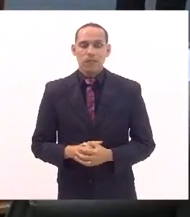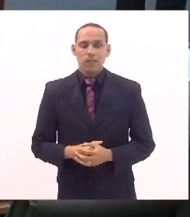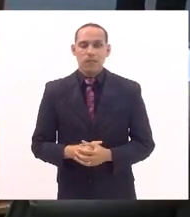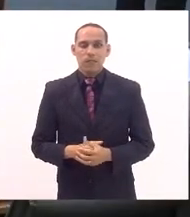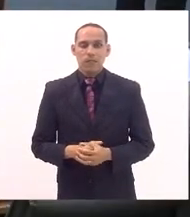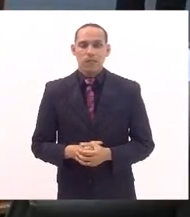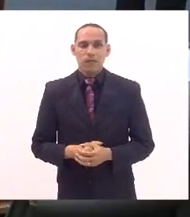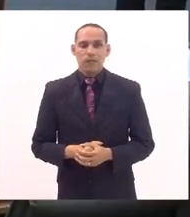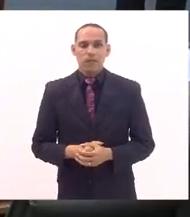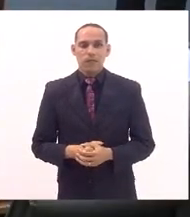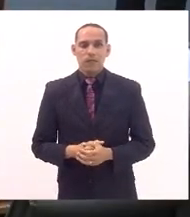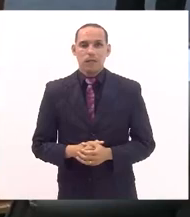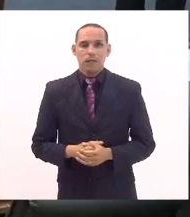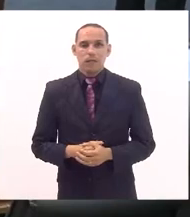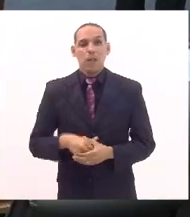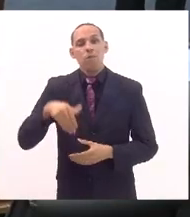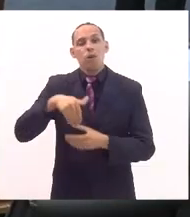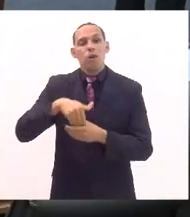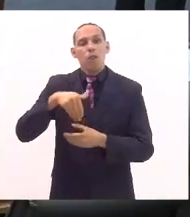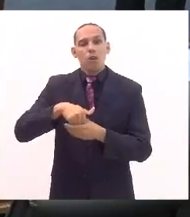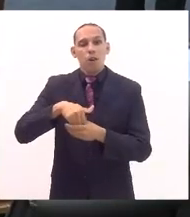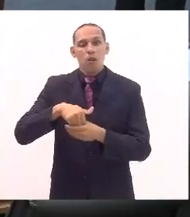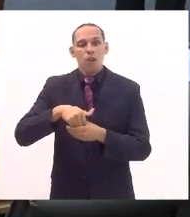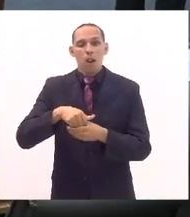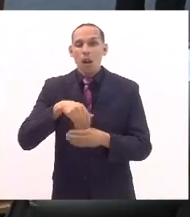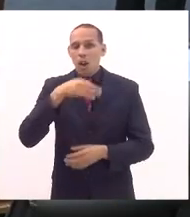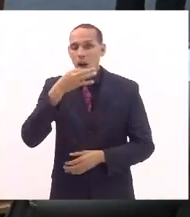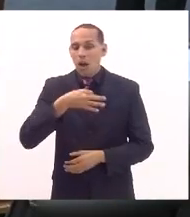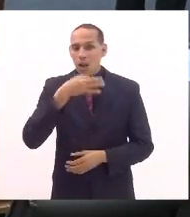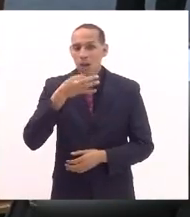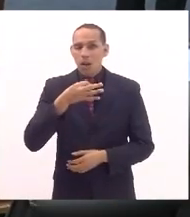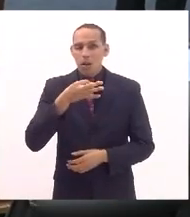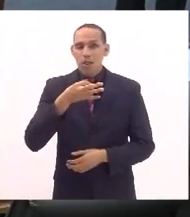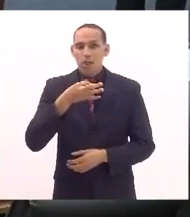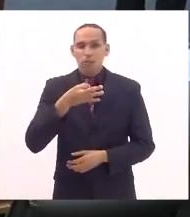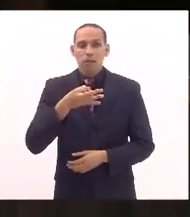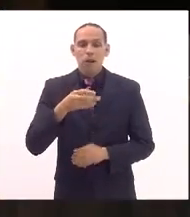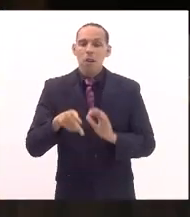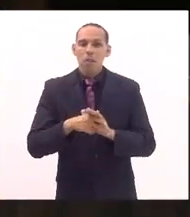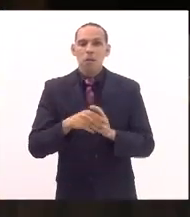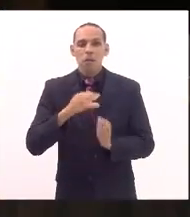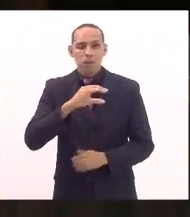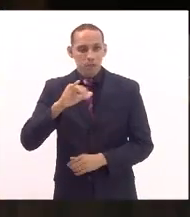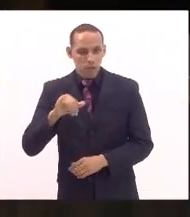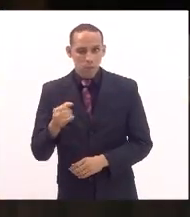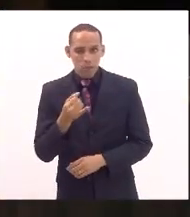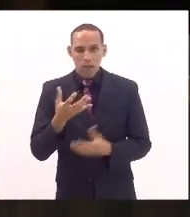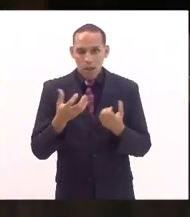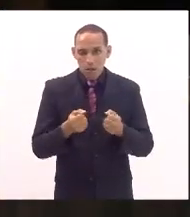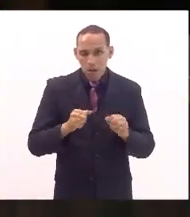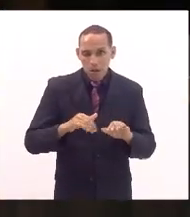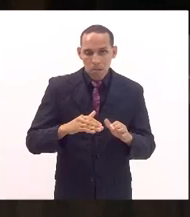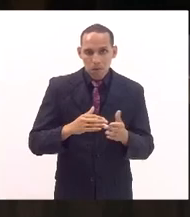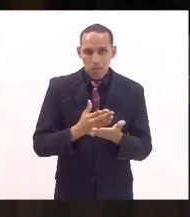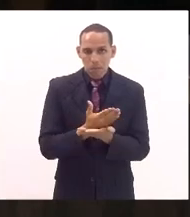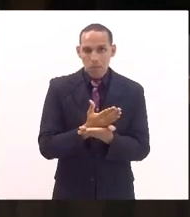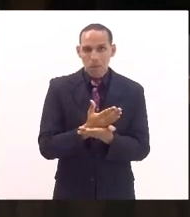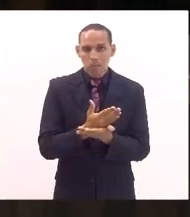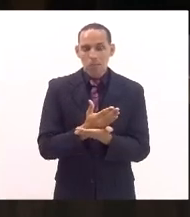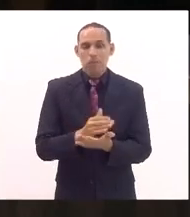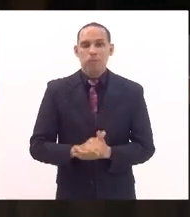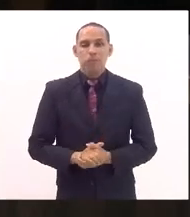e todo dia em votação para está comissão de Constituição justiça se eu te que aprovam permaneçam Como estão